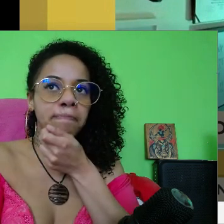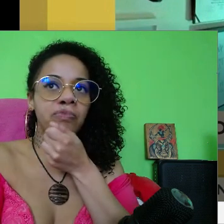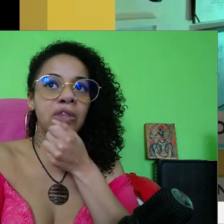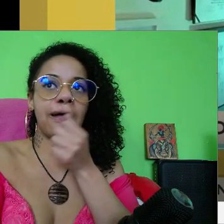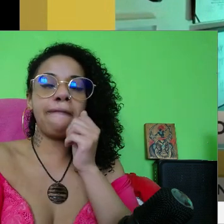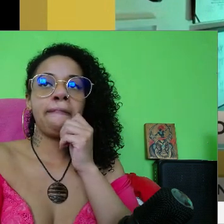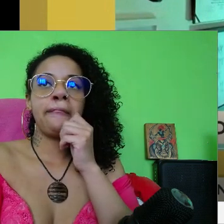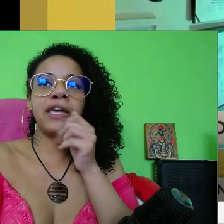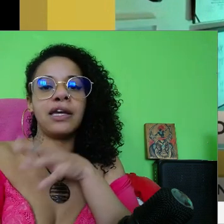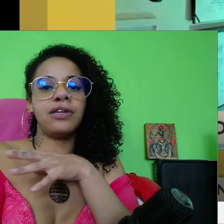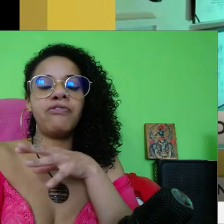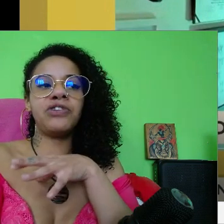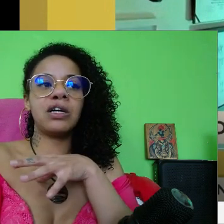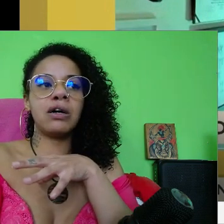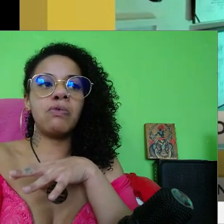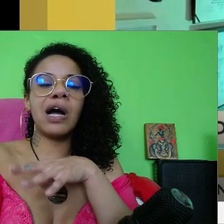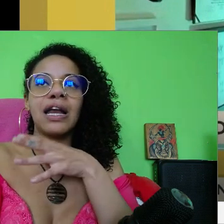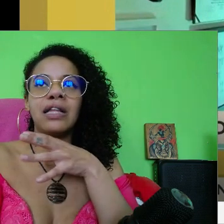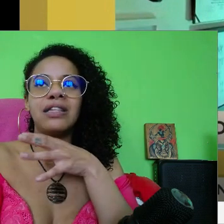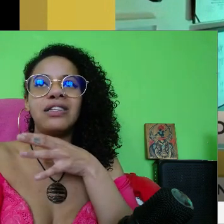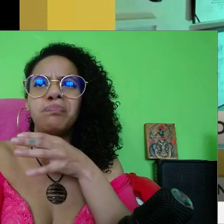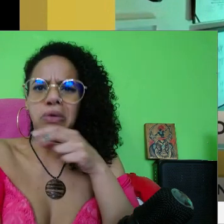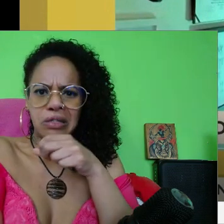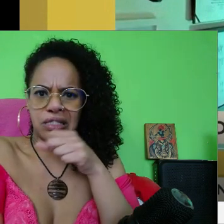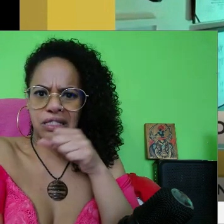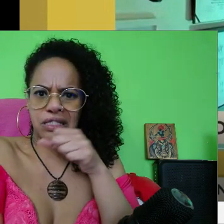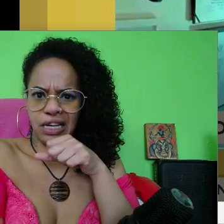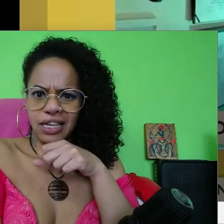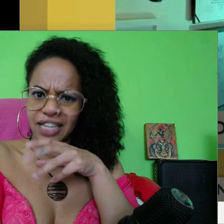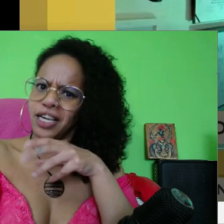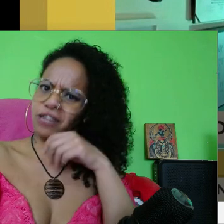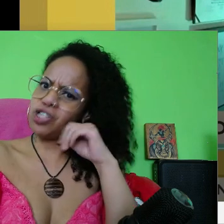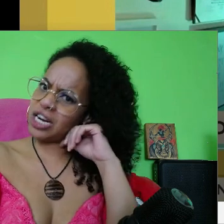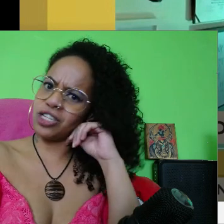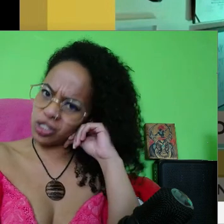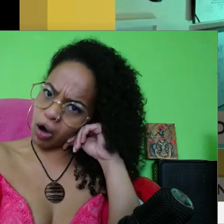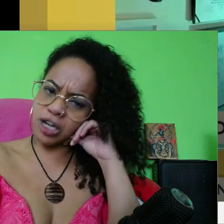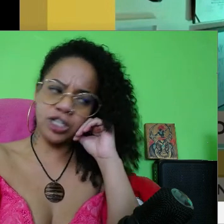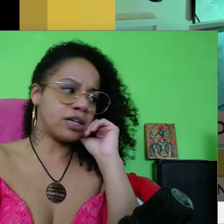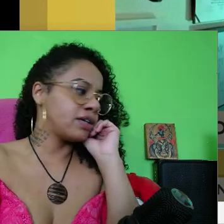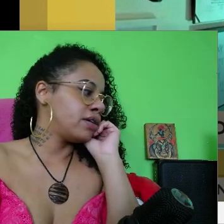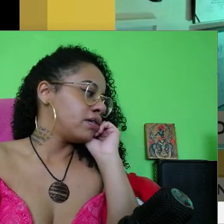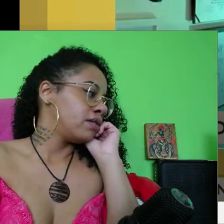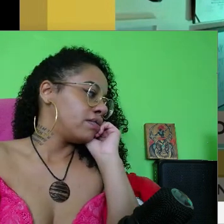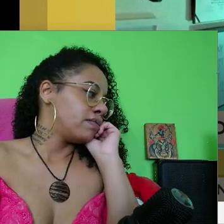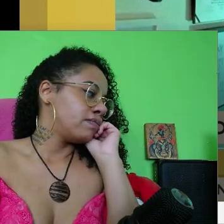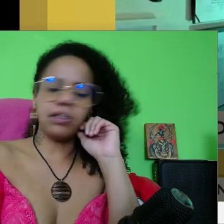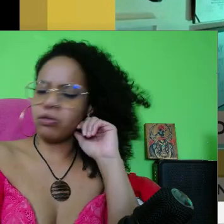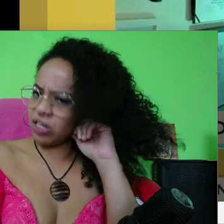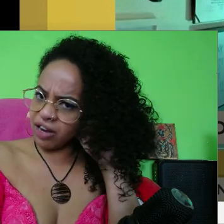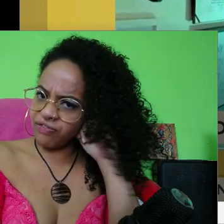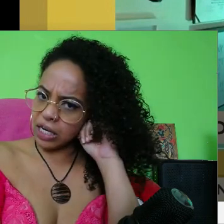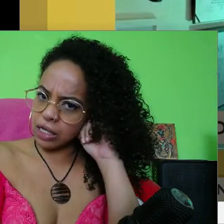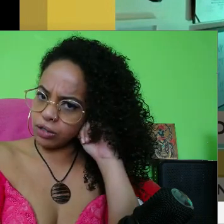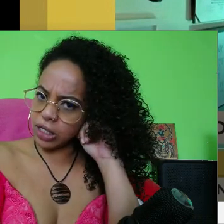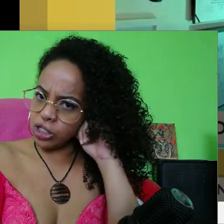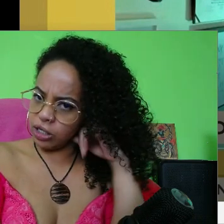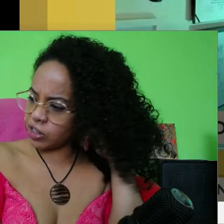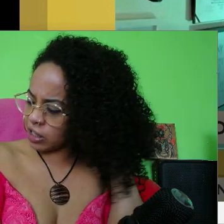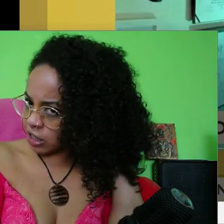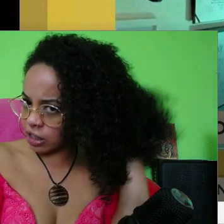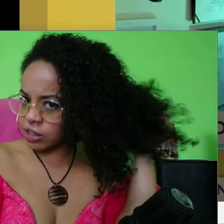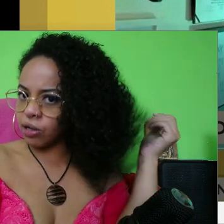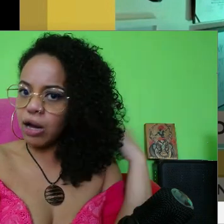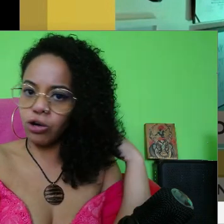politizar né E aí não fica um caráter de Putz tá querendo gerar discórdia mas não que tenha ficado